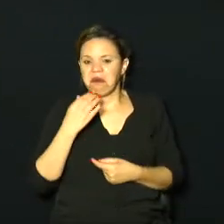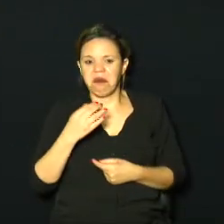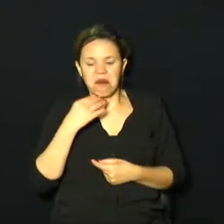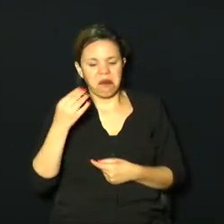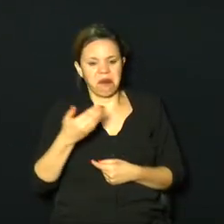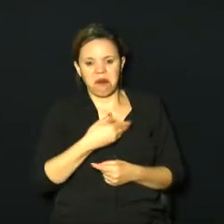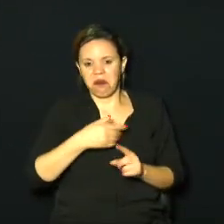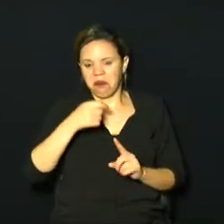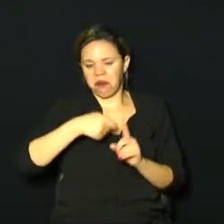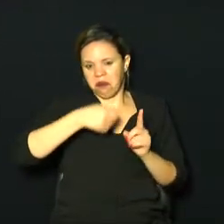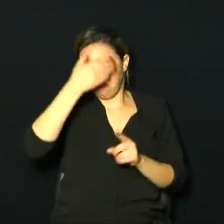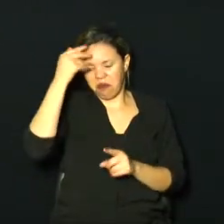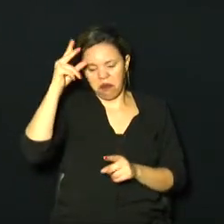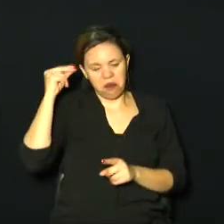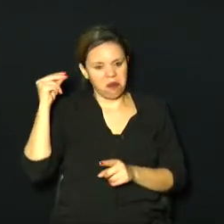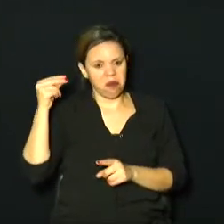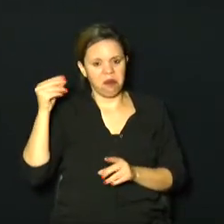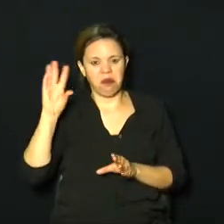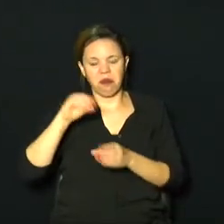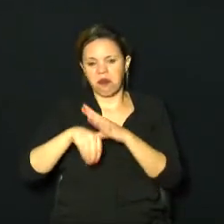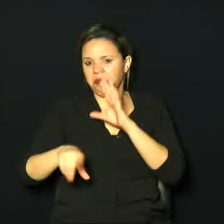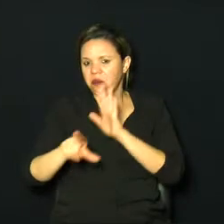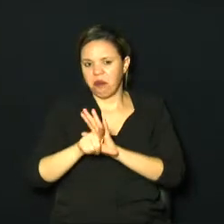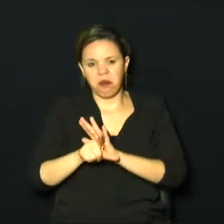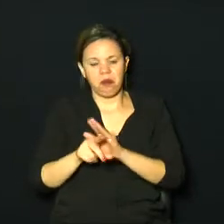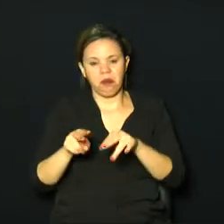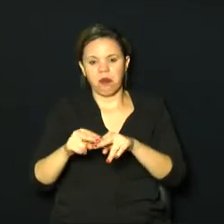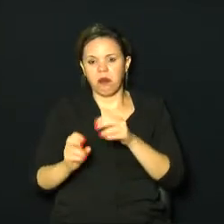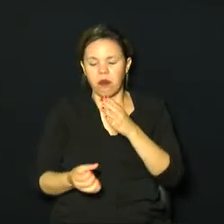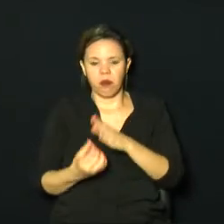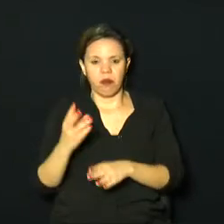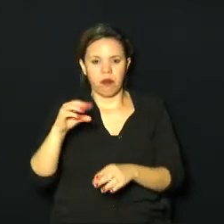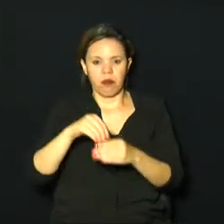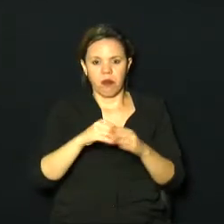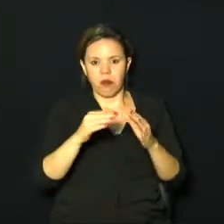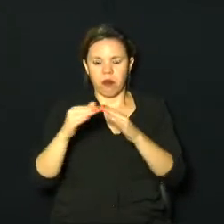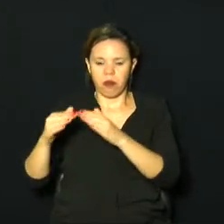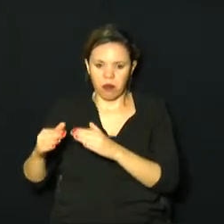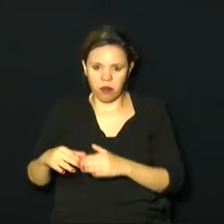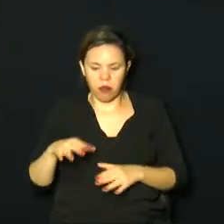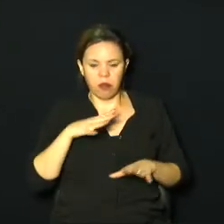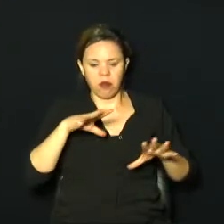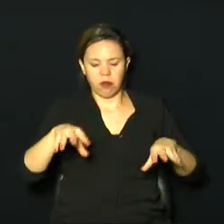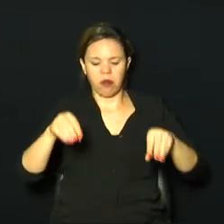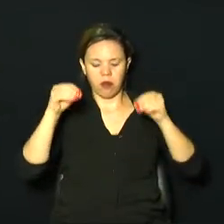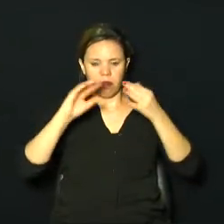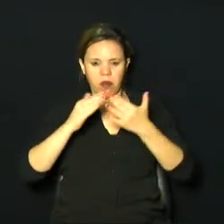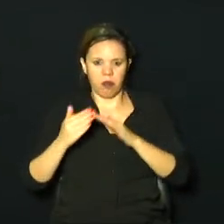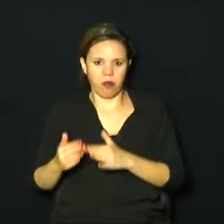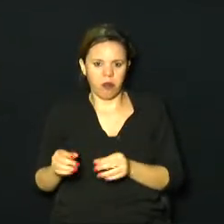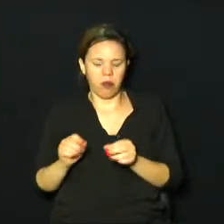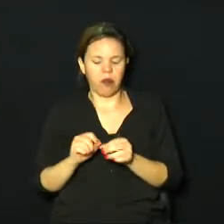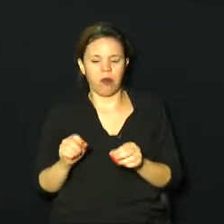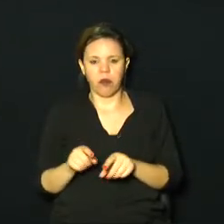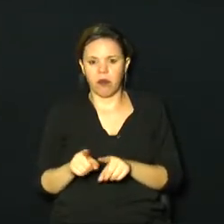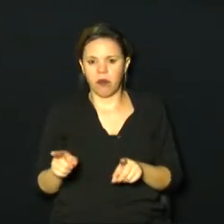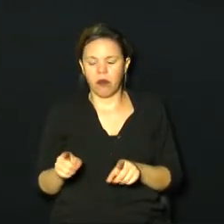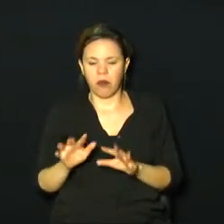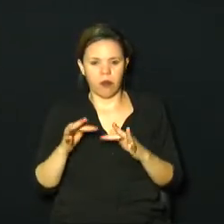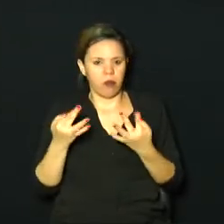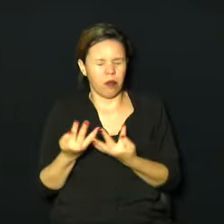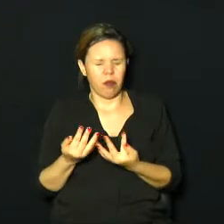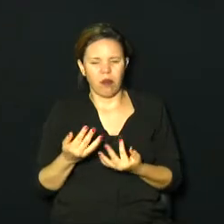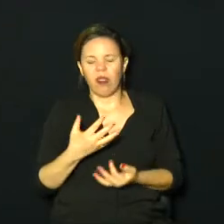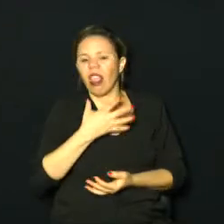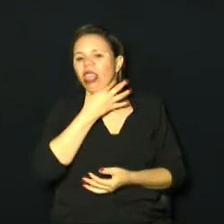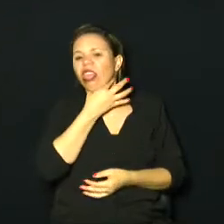que está determinada na lei? E é por isso que acontecem as ocupações na cidade, é por isso que as famílias, numa situação, inclusive, de crise